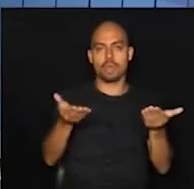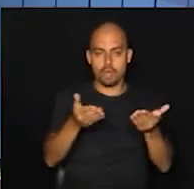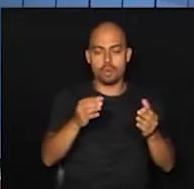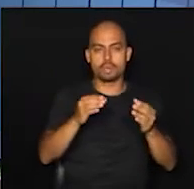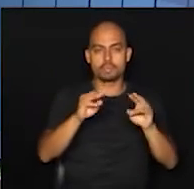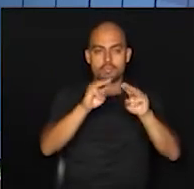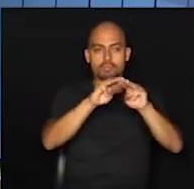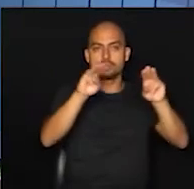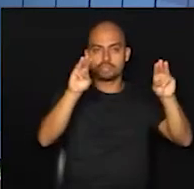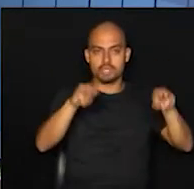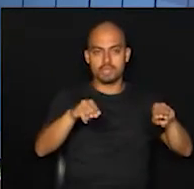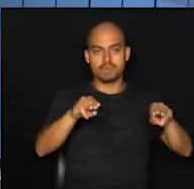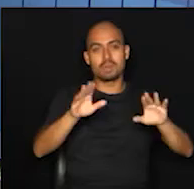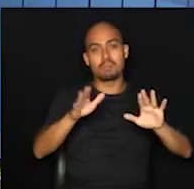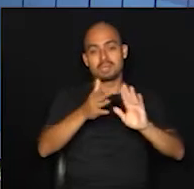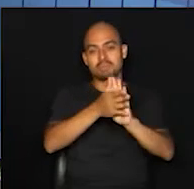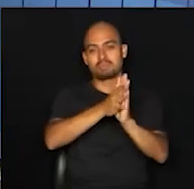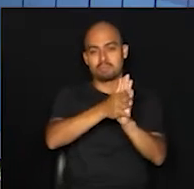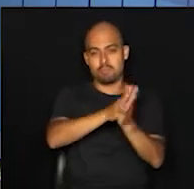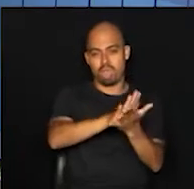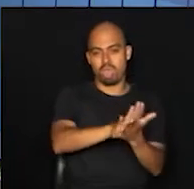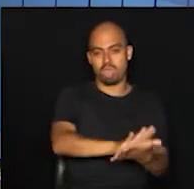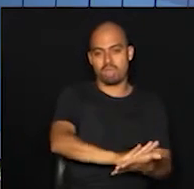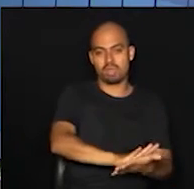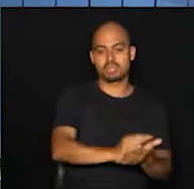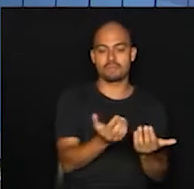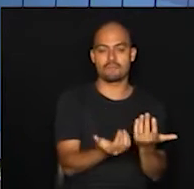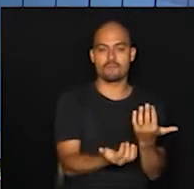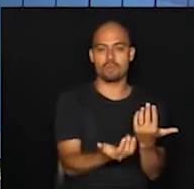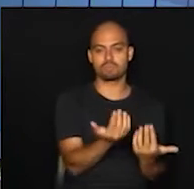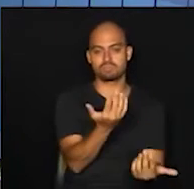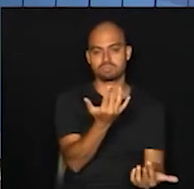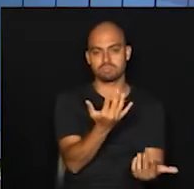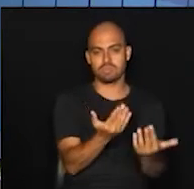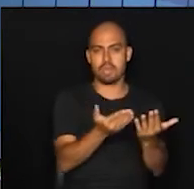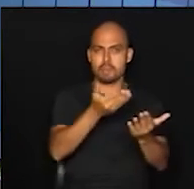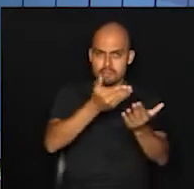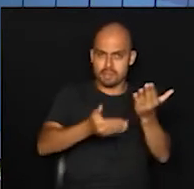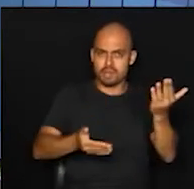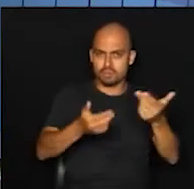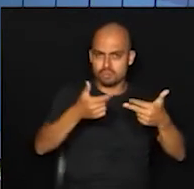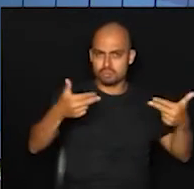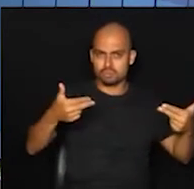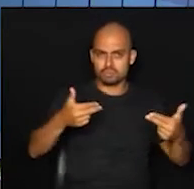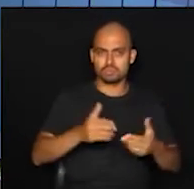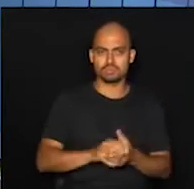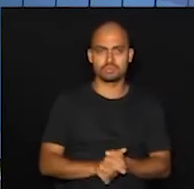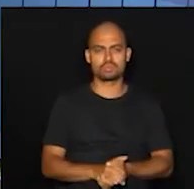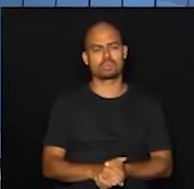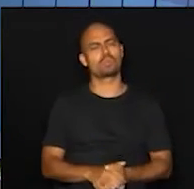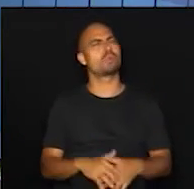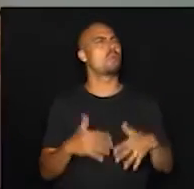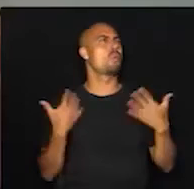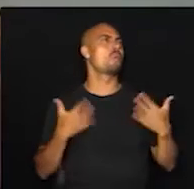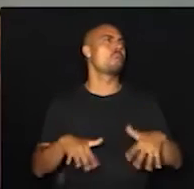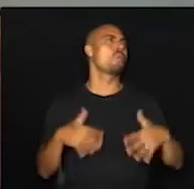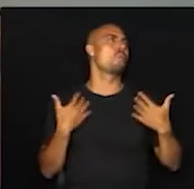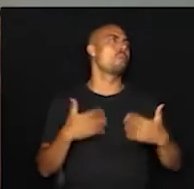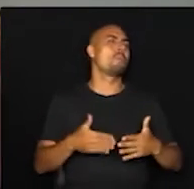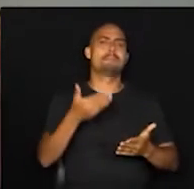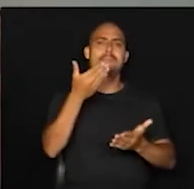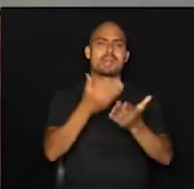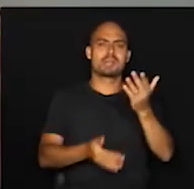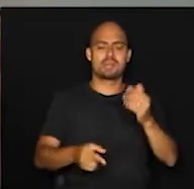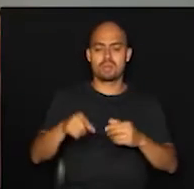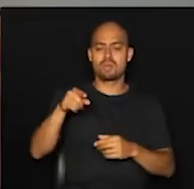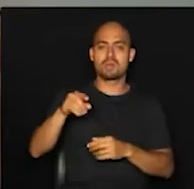Rio de Janeiro, só que foi destruído por um incêndio em 2018. Se perdeu muita coisa? Muita coisa, e é o local onde ela nasceu.